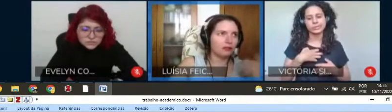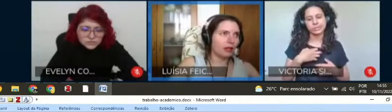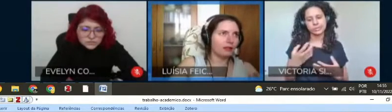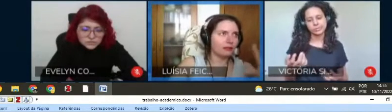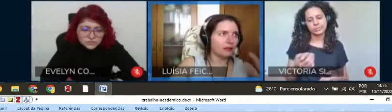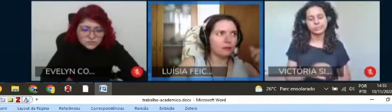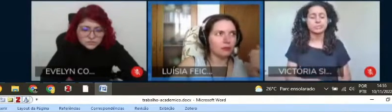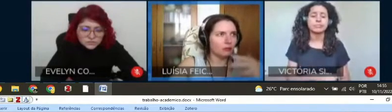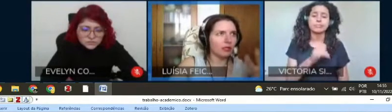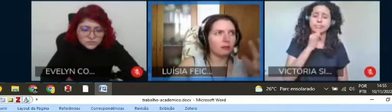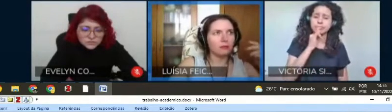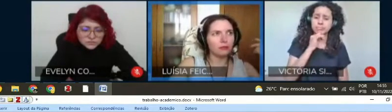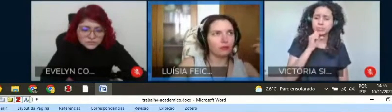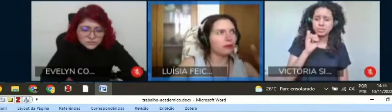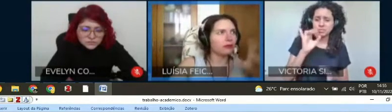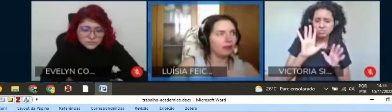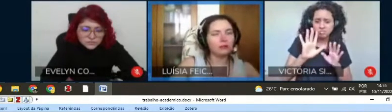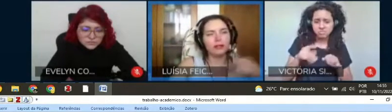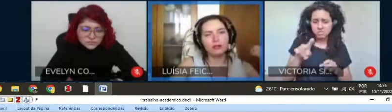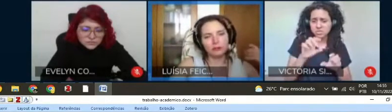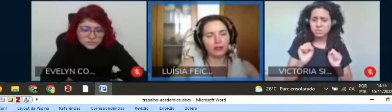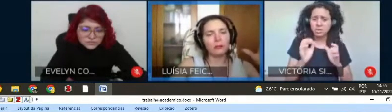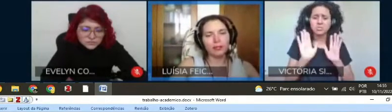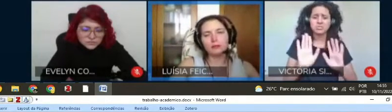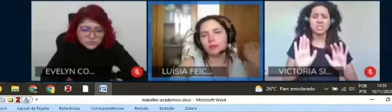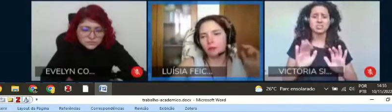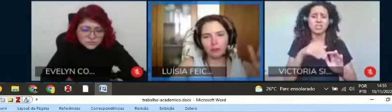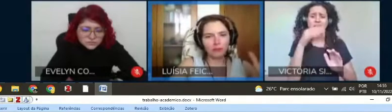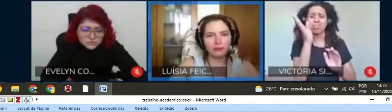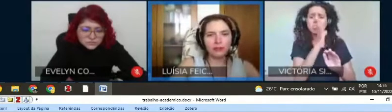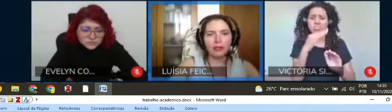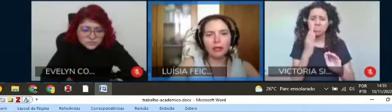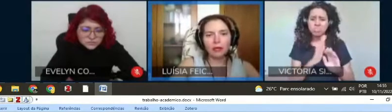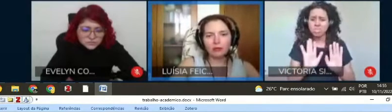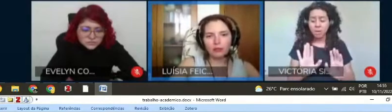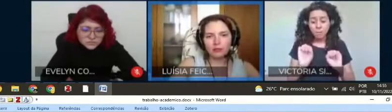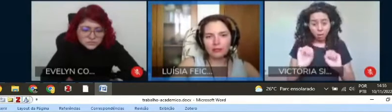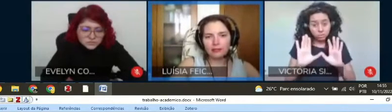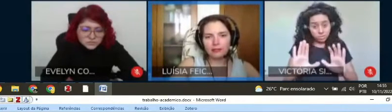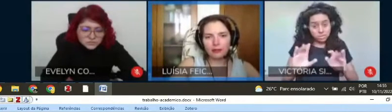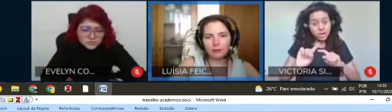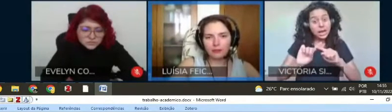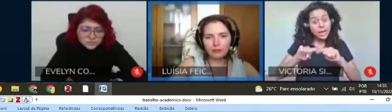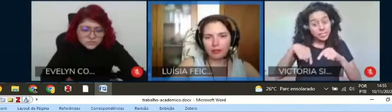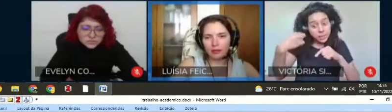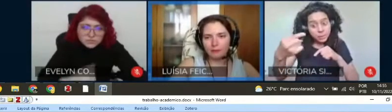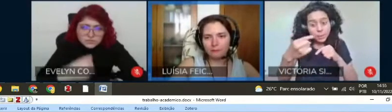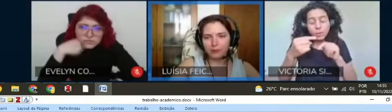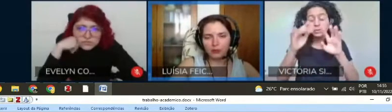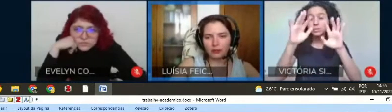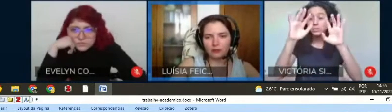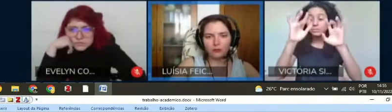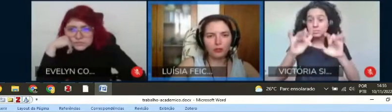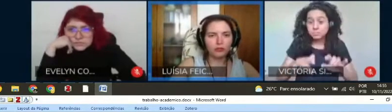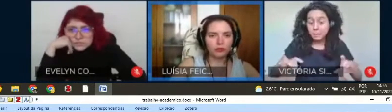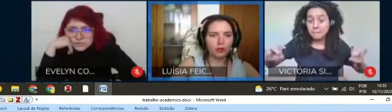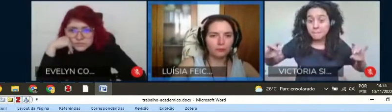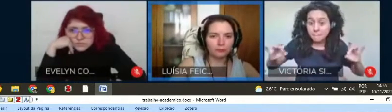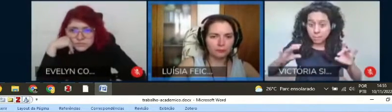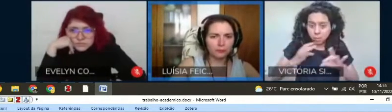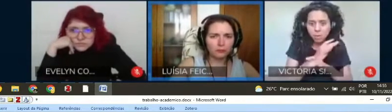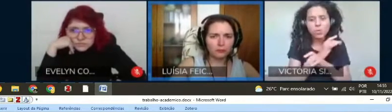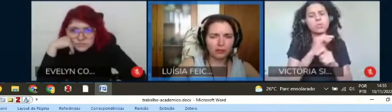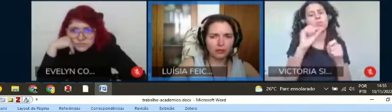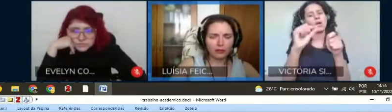quiserem deixar assim por um tempo e só fazer isso lá no final mesmo, também pode ser. A única coisa que ele sempre vai, se foi